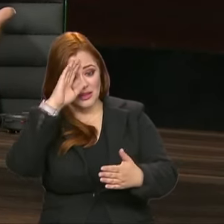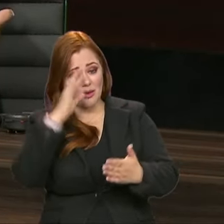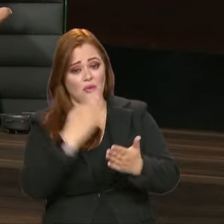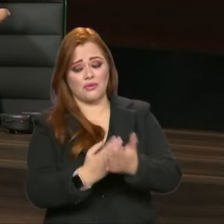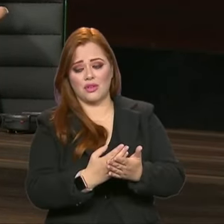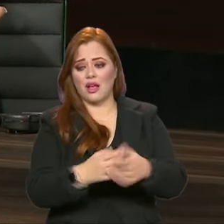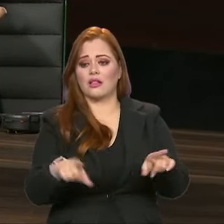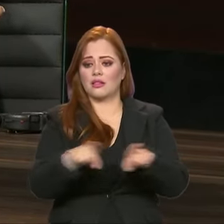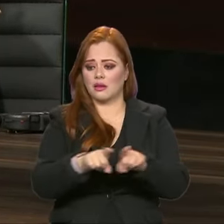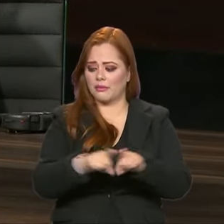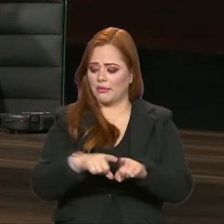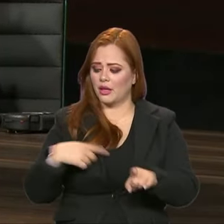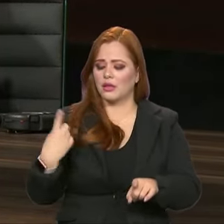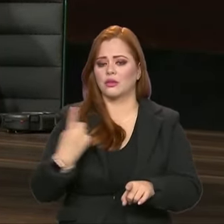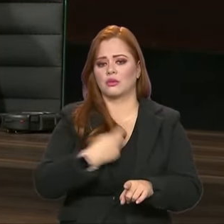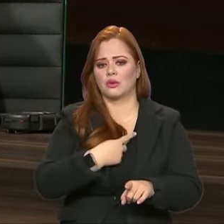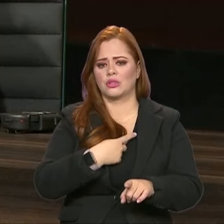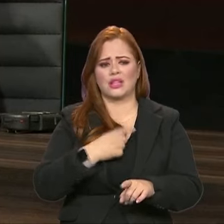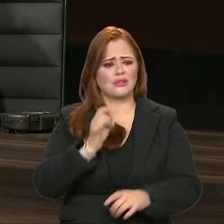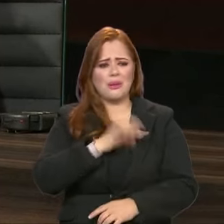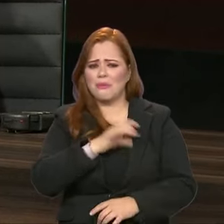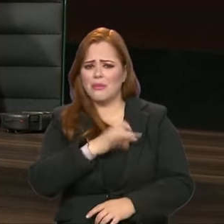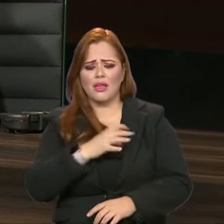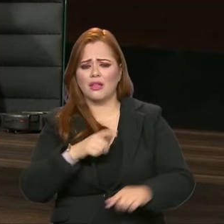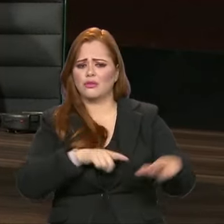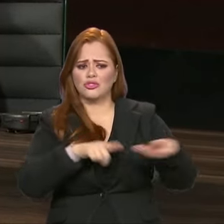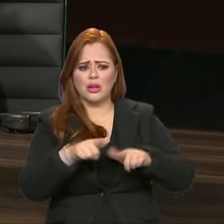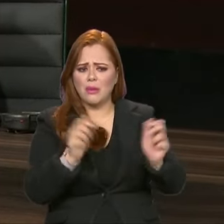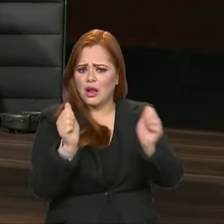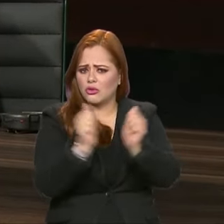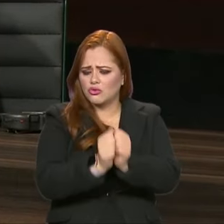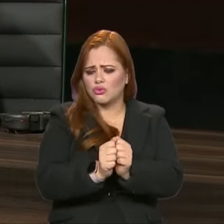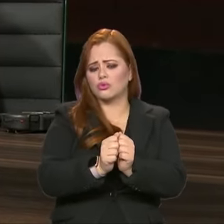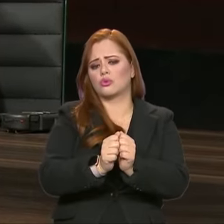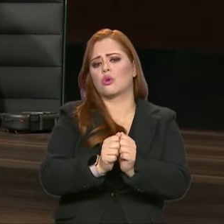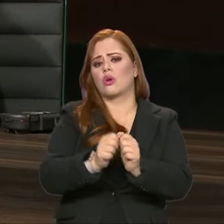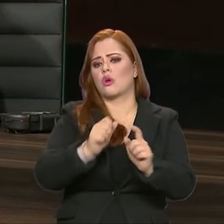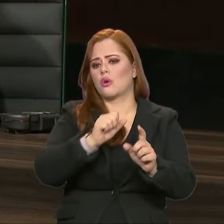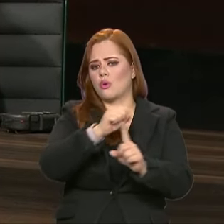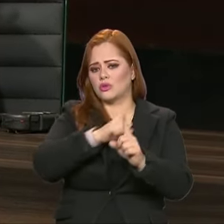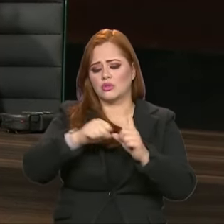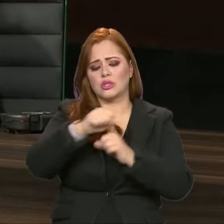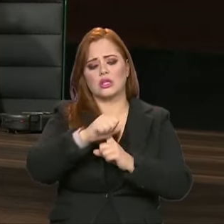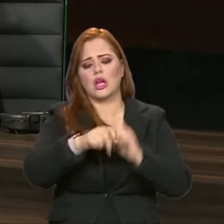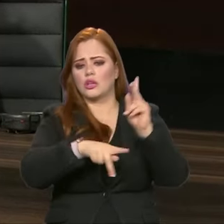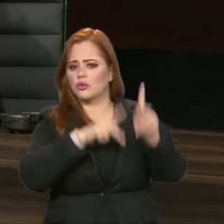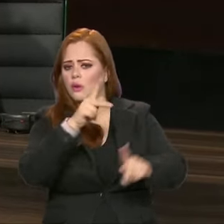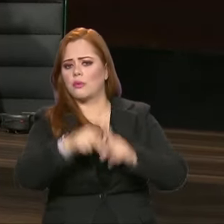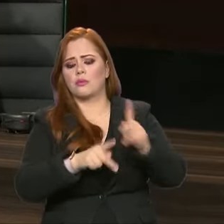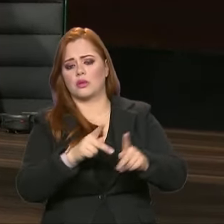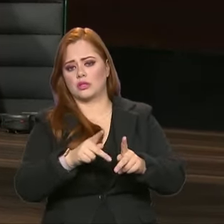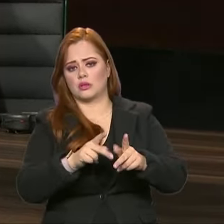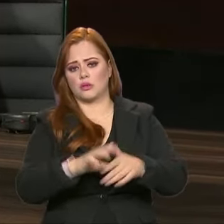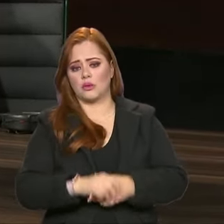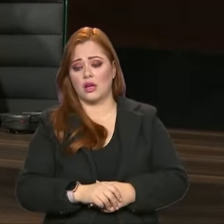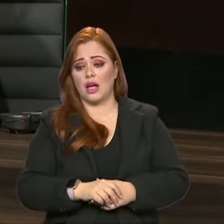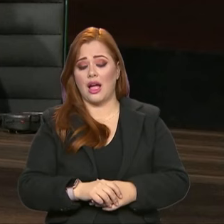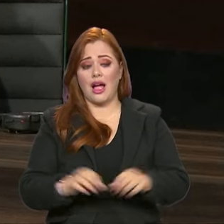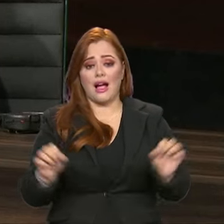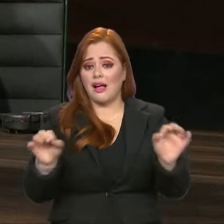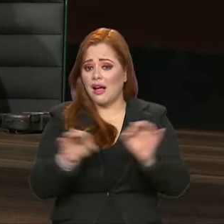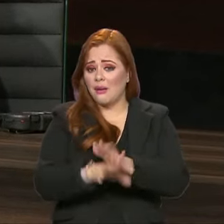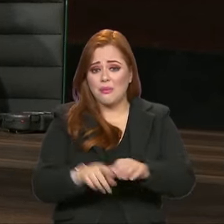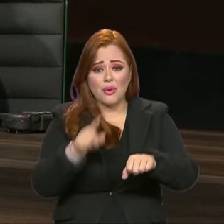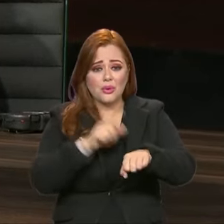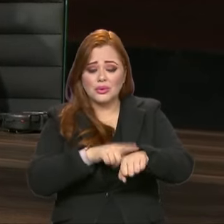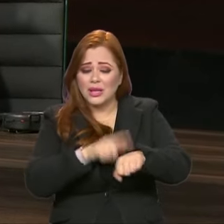tenham medo de trabalhar com a população. Nós temos que fazer esse trabalho junto e o tempo já acabou. É agora,